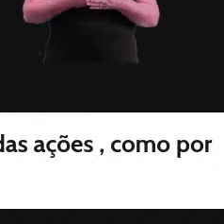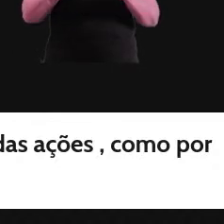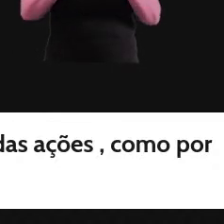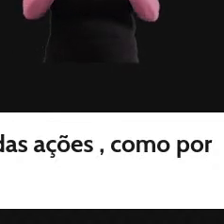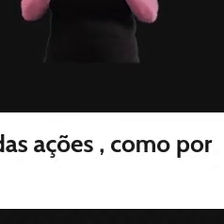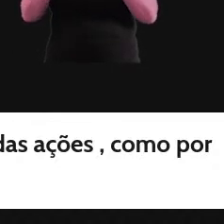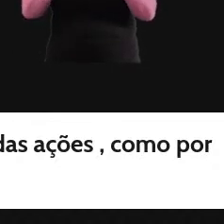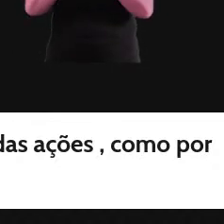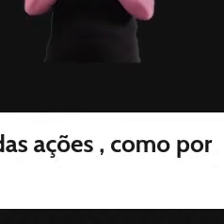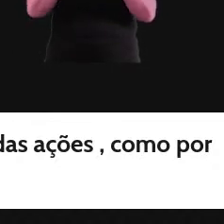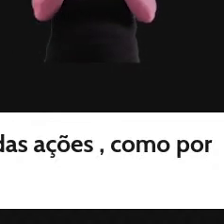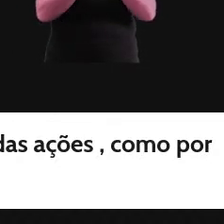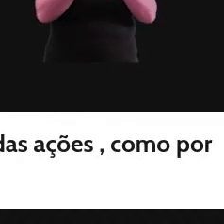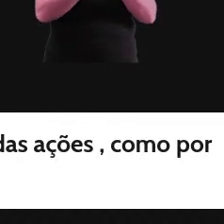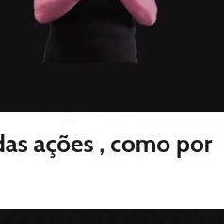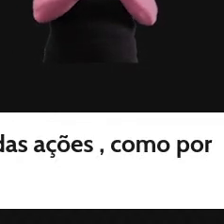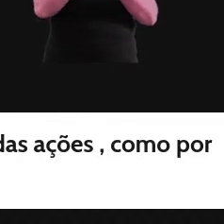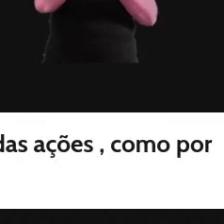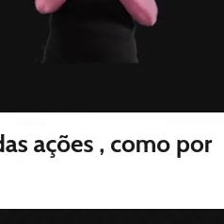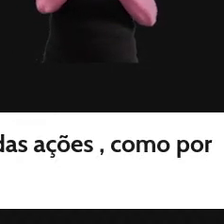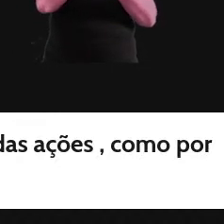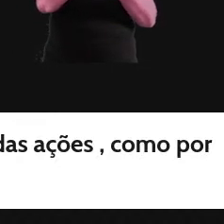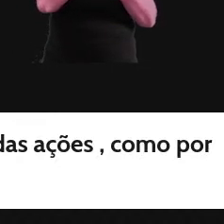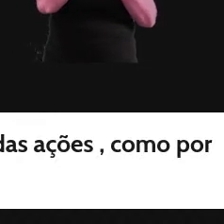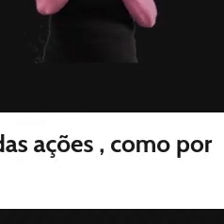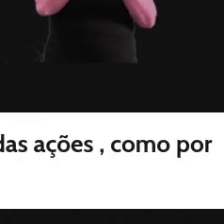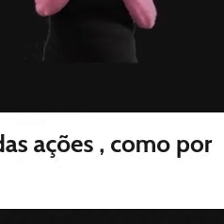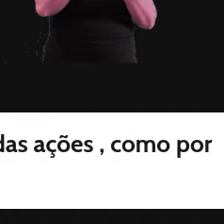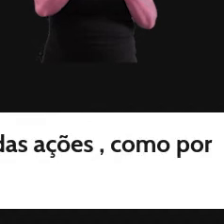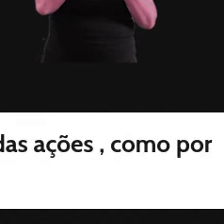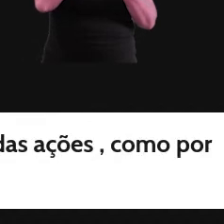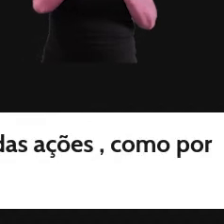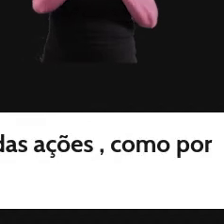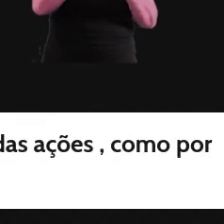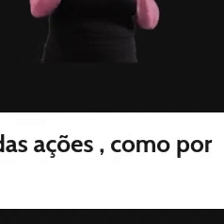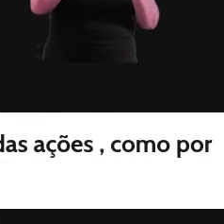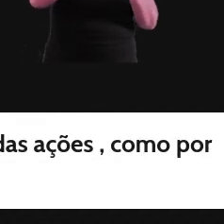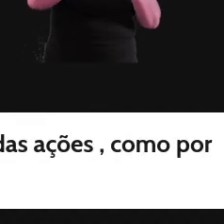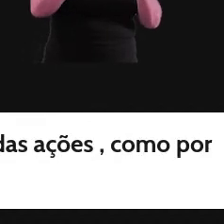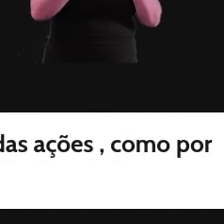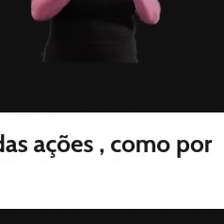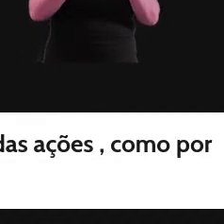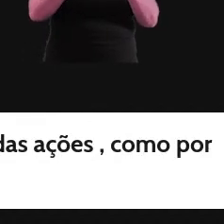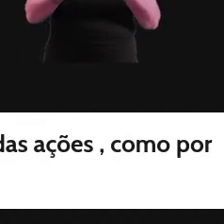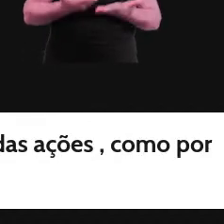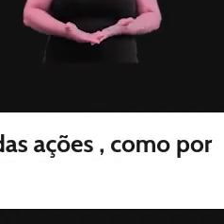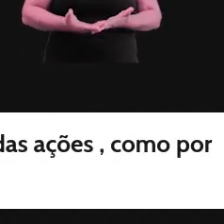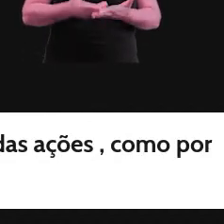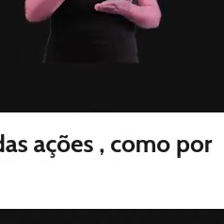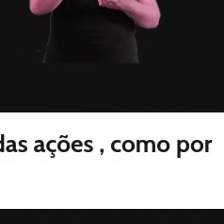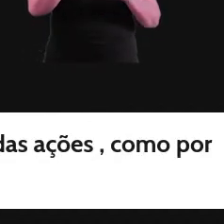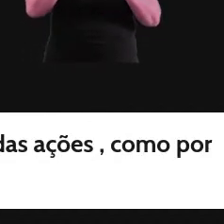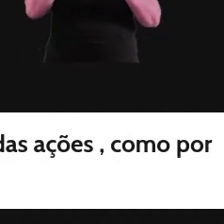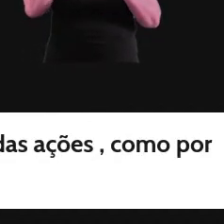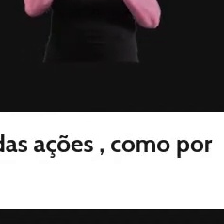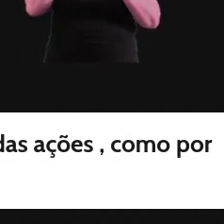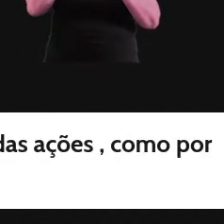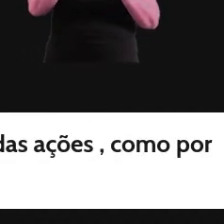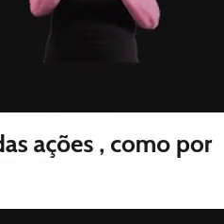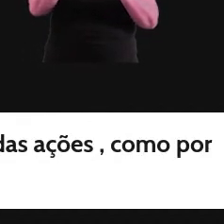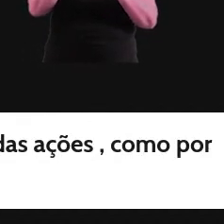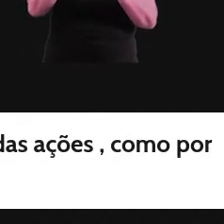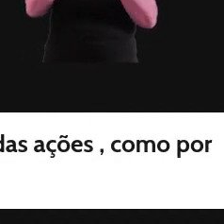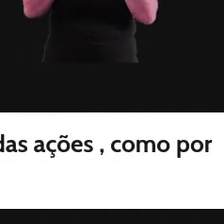pesquisa estudando, por exemplo, controvérsias sociocientíficas nas exposições e analisando o impacto que isso tem